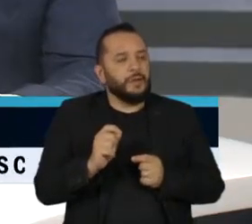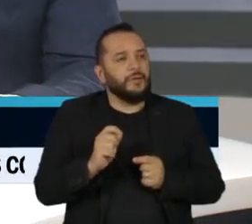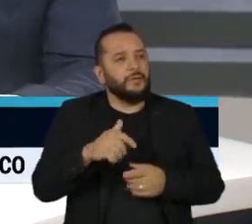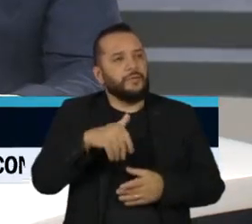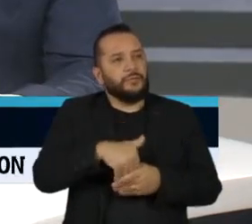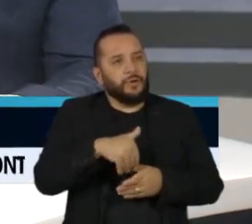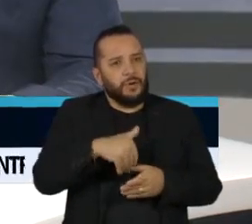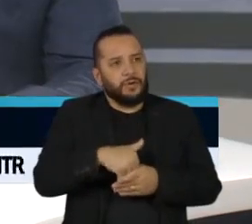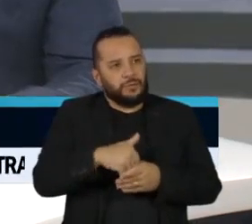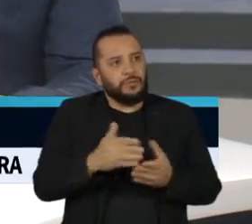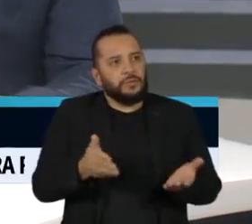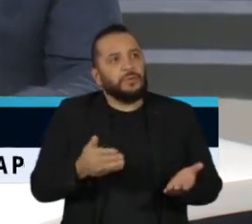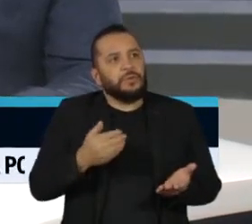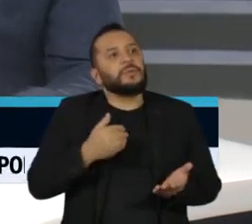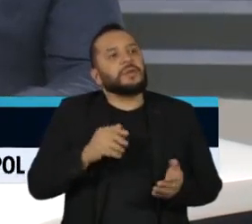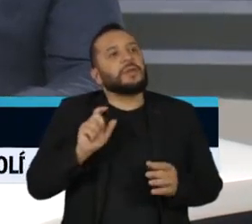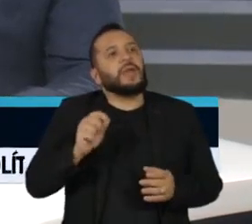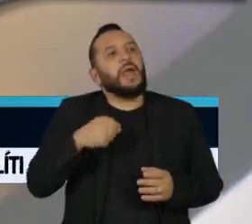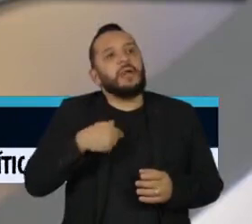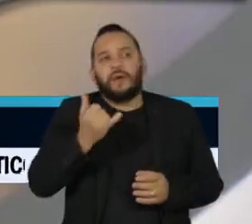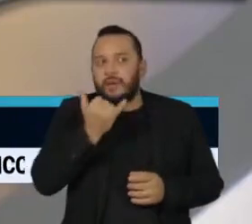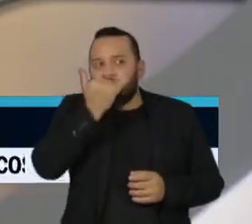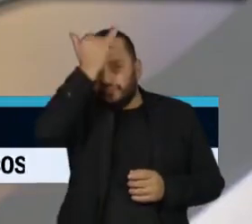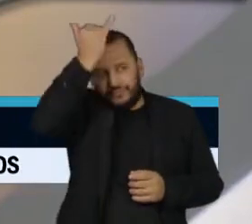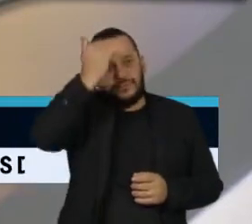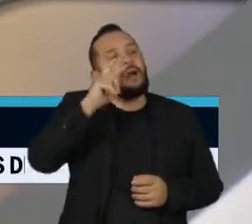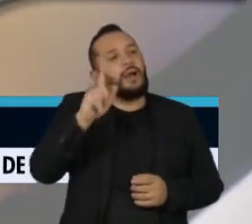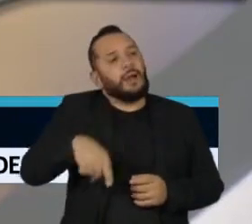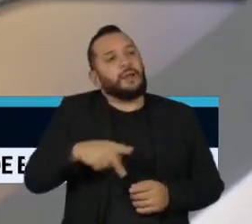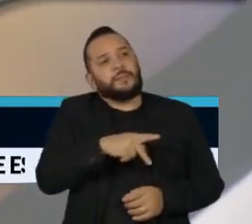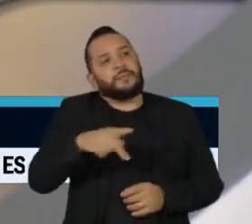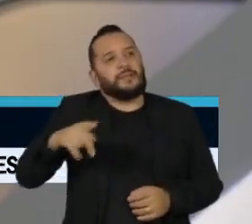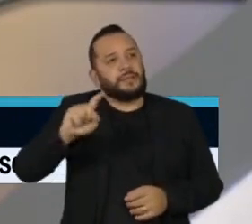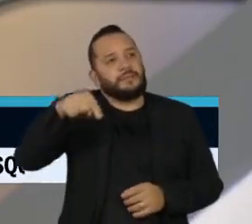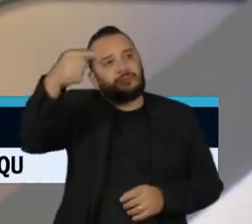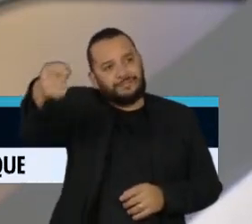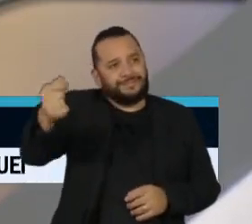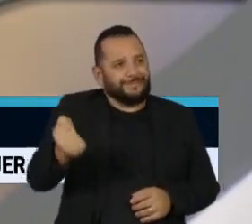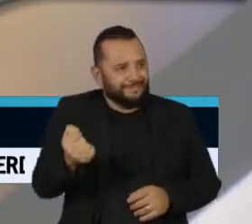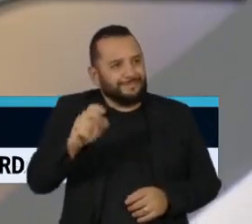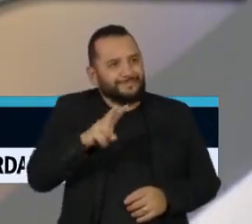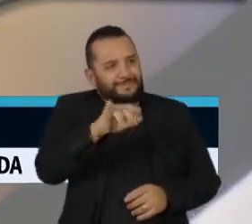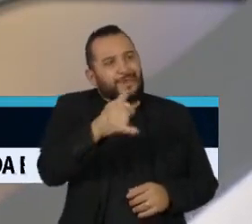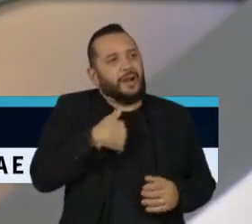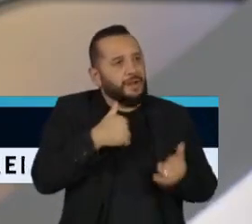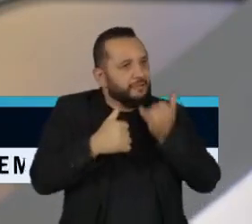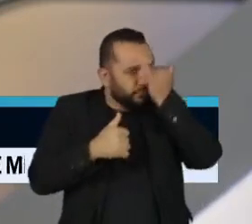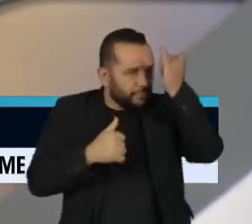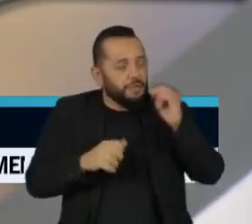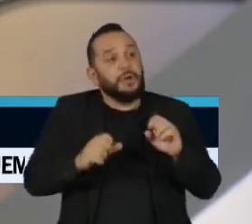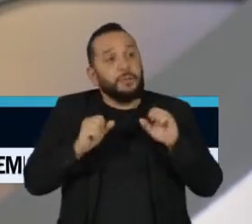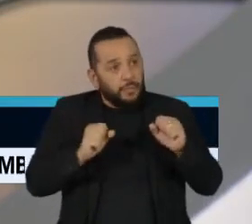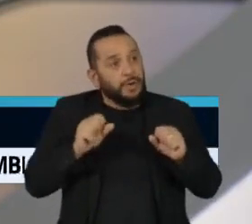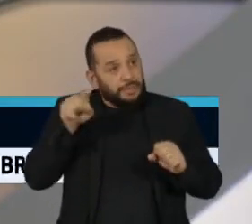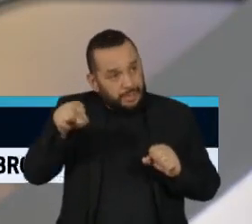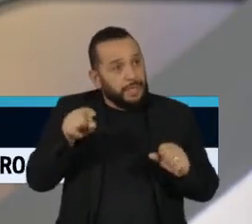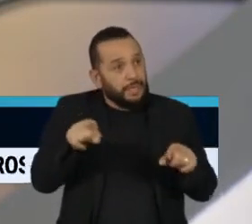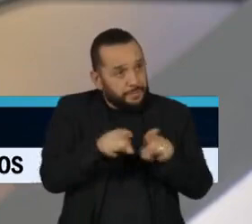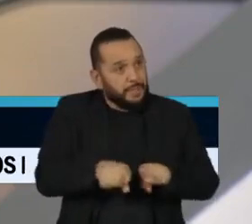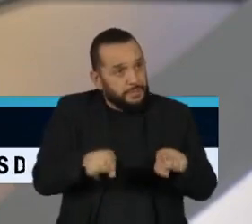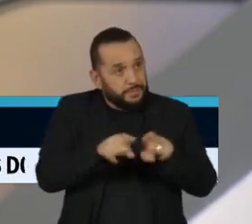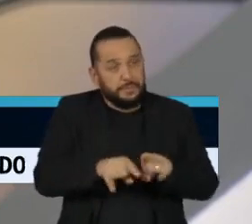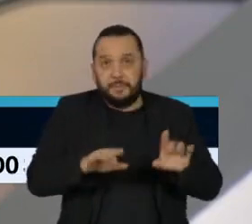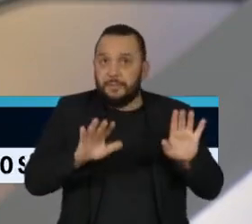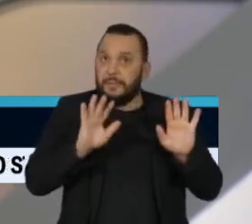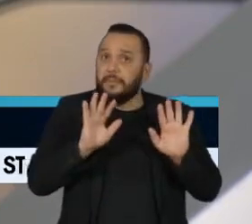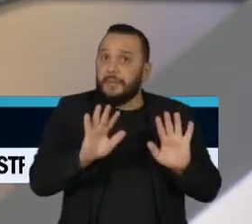vai explodir no colo de outro. A bomba vai ser jogada no sucessor do presidente, que pode até eventualmente ser ele, se ele ganhar,